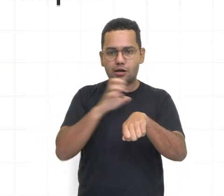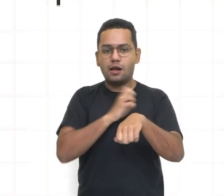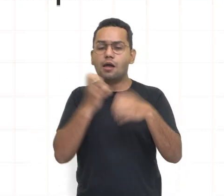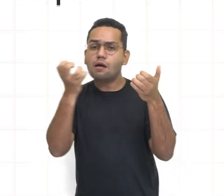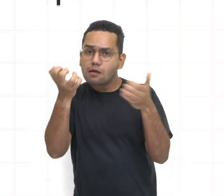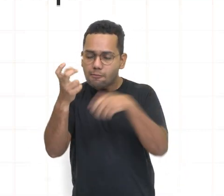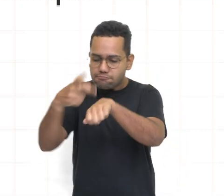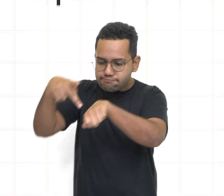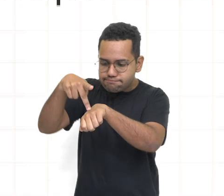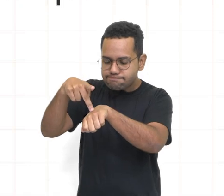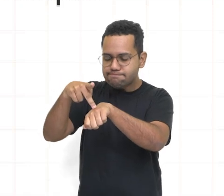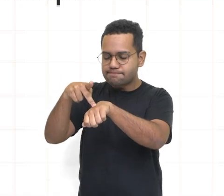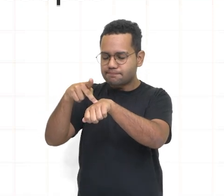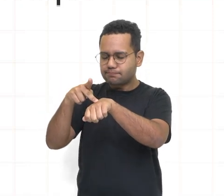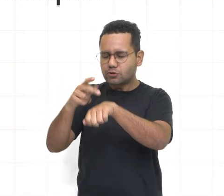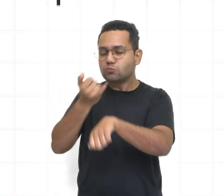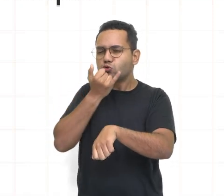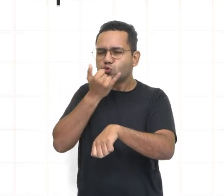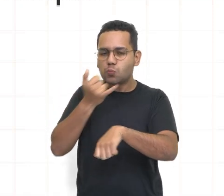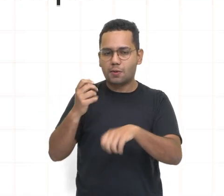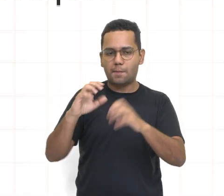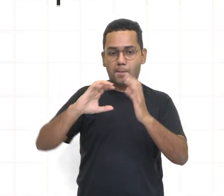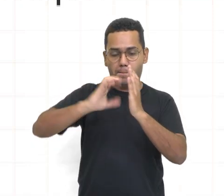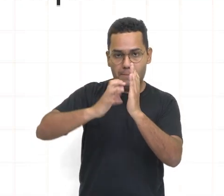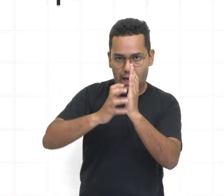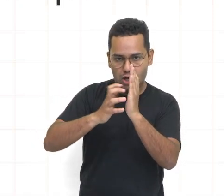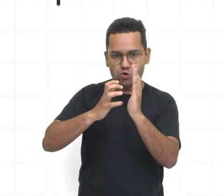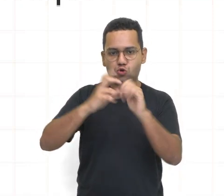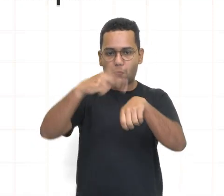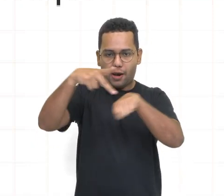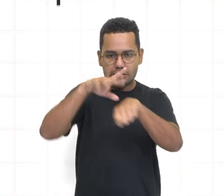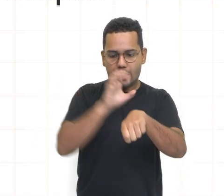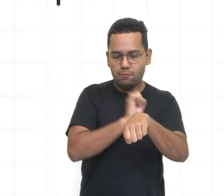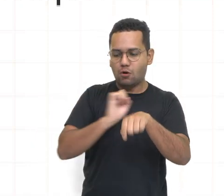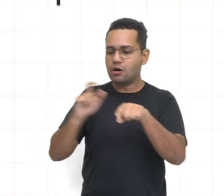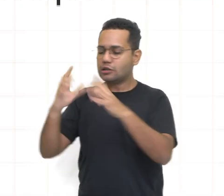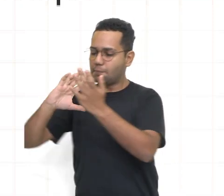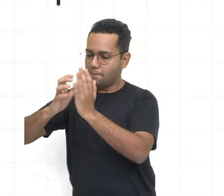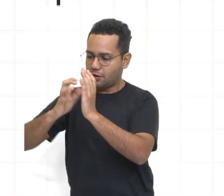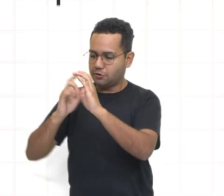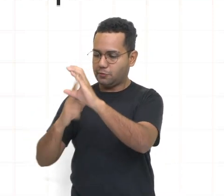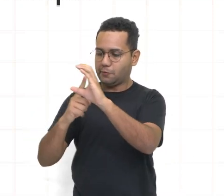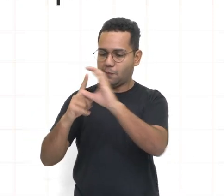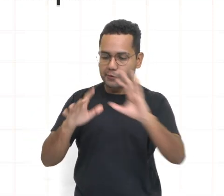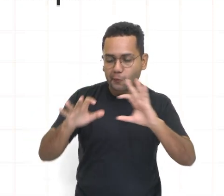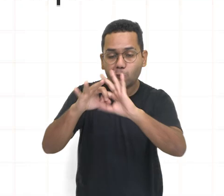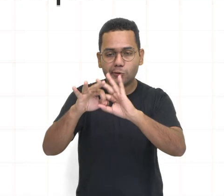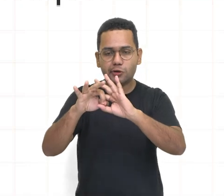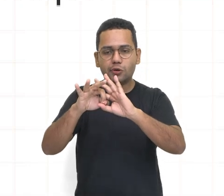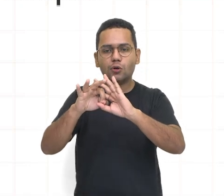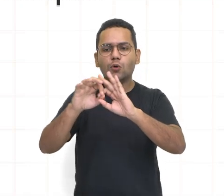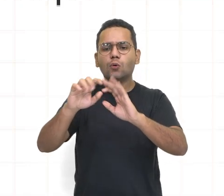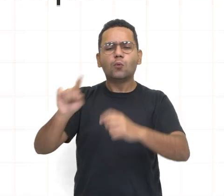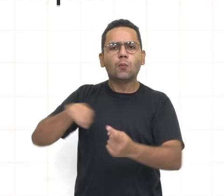o Partido Comunista, formando a Segunda Frente Unida, com o objetivo, mais uma vez, de